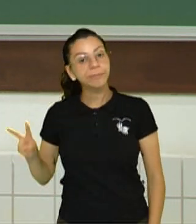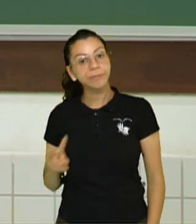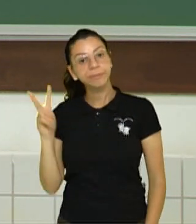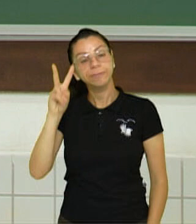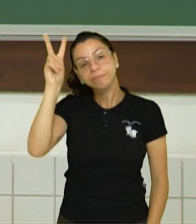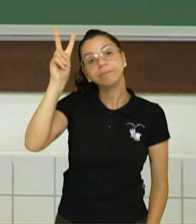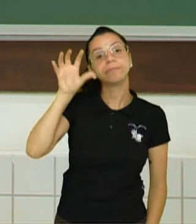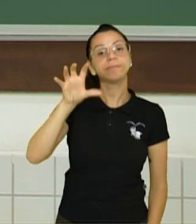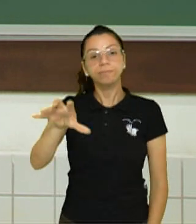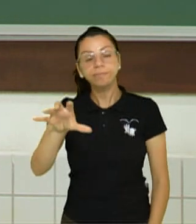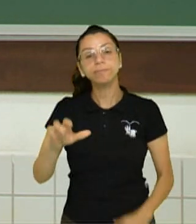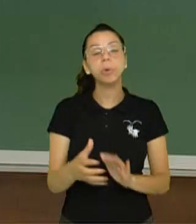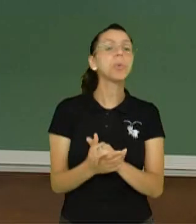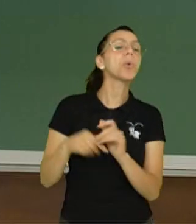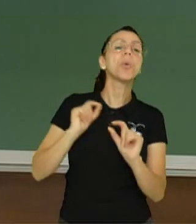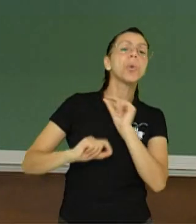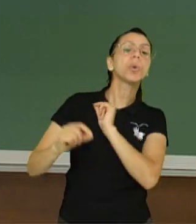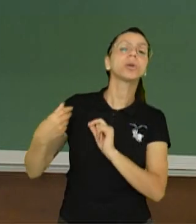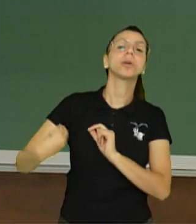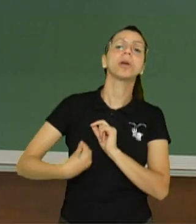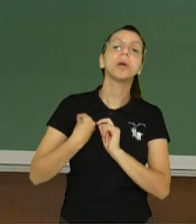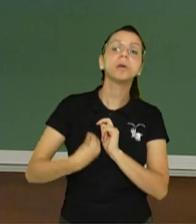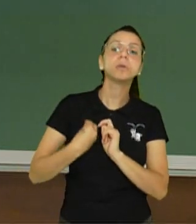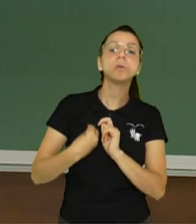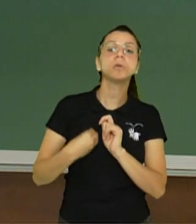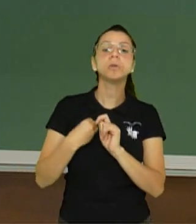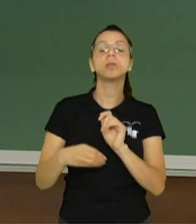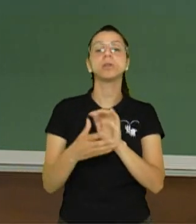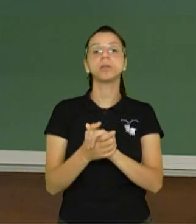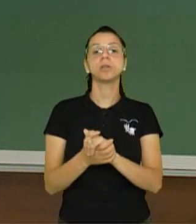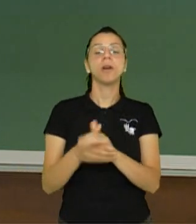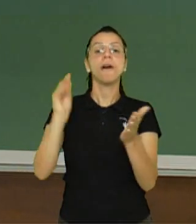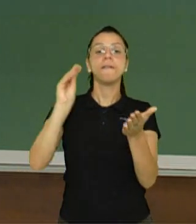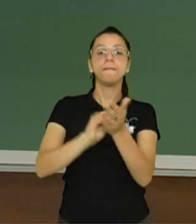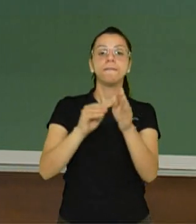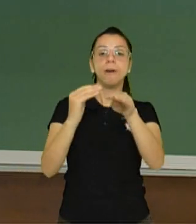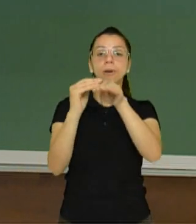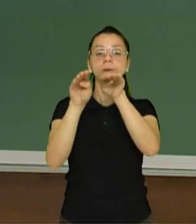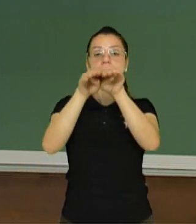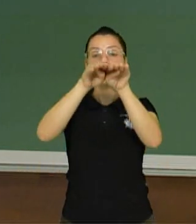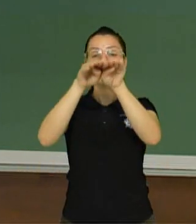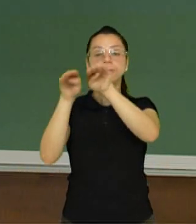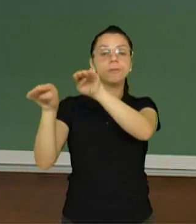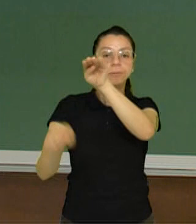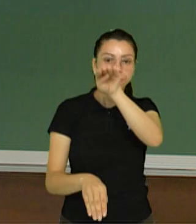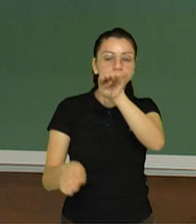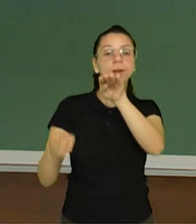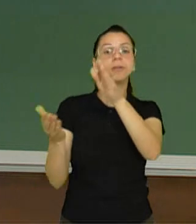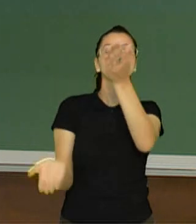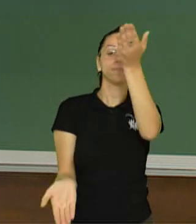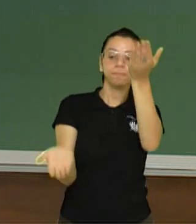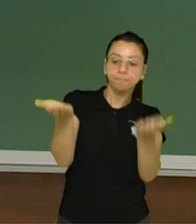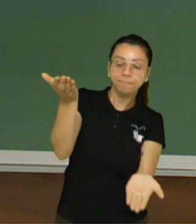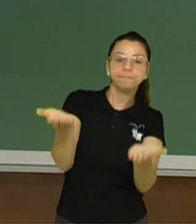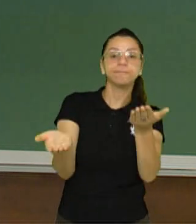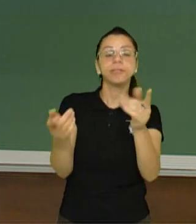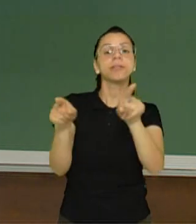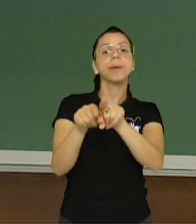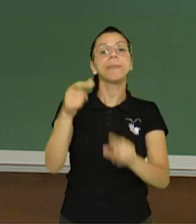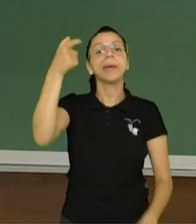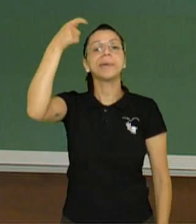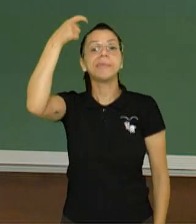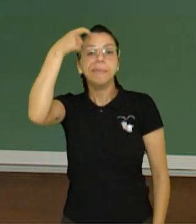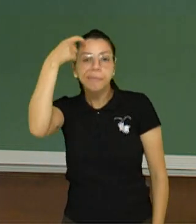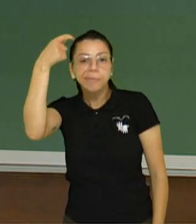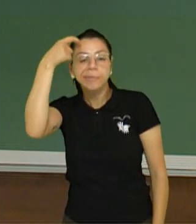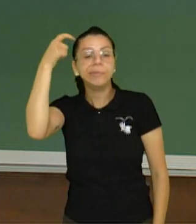o que existe de desarmônico, o que existe de desproporcional e de irracional na natureza. Né? Aqui você também pode fazer aquele